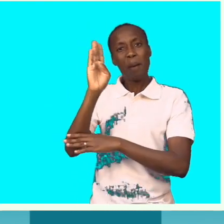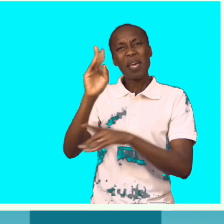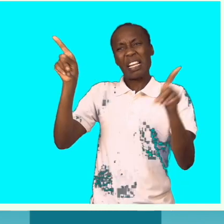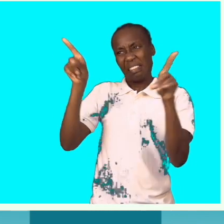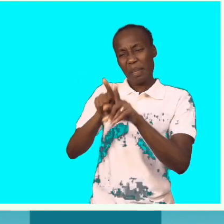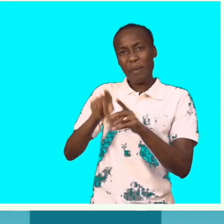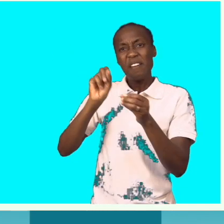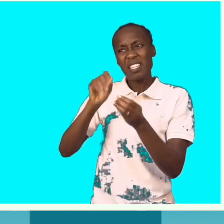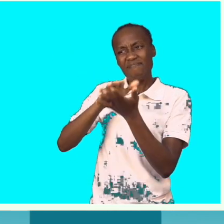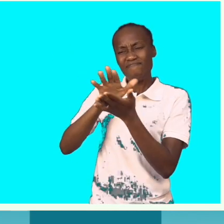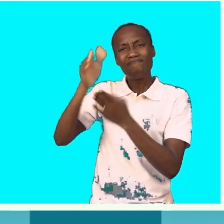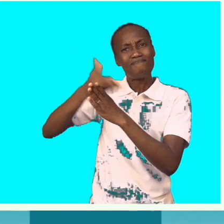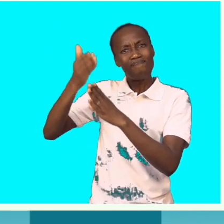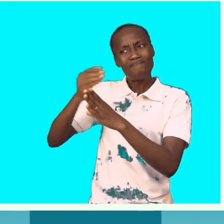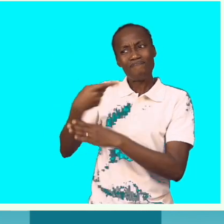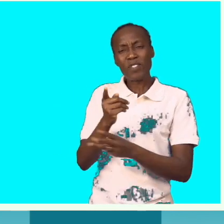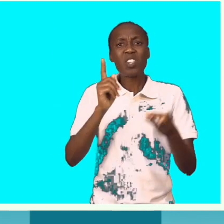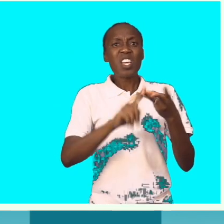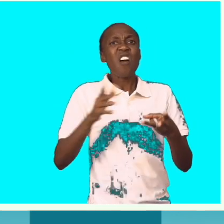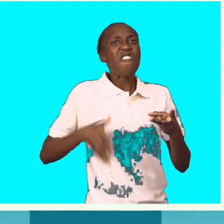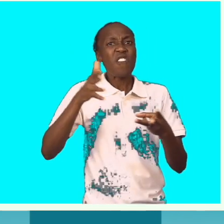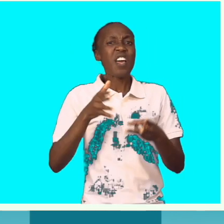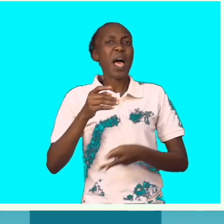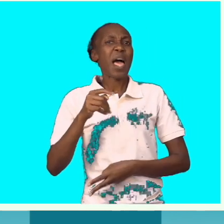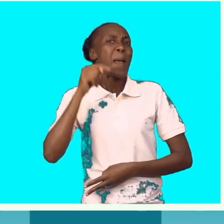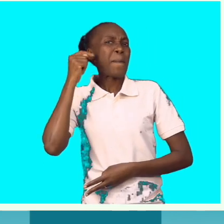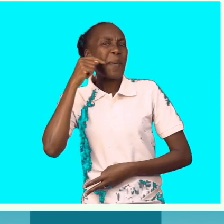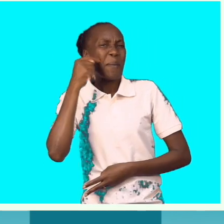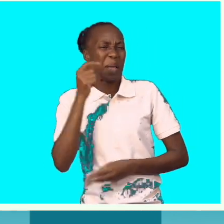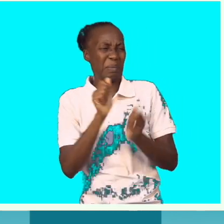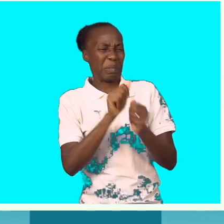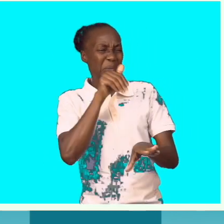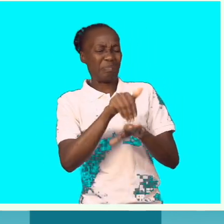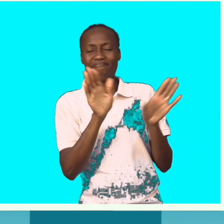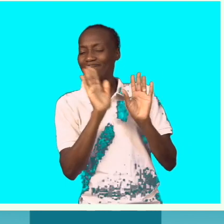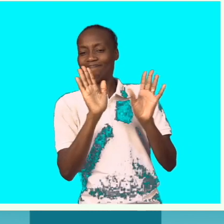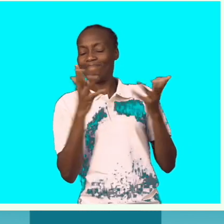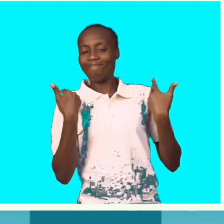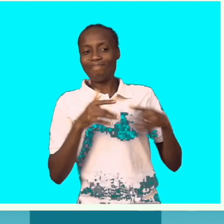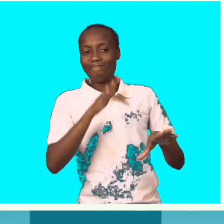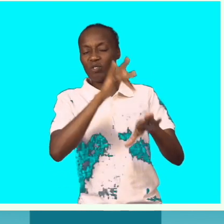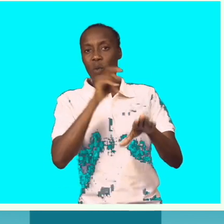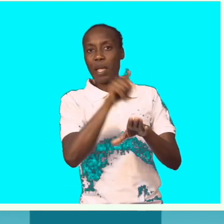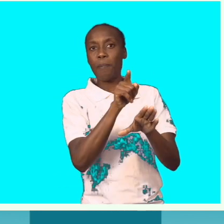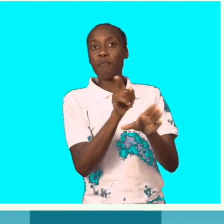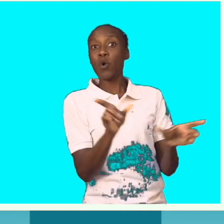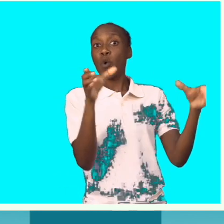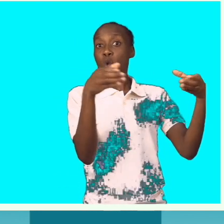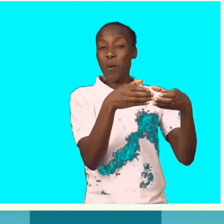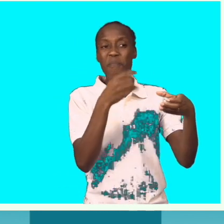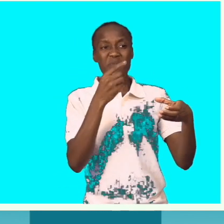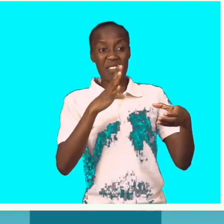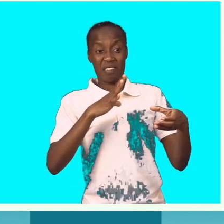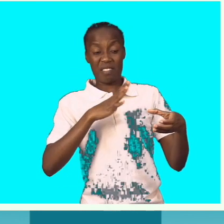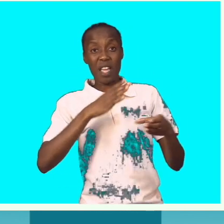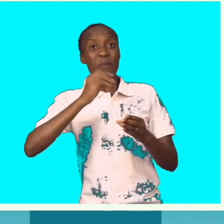aí. Treinei o Faro Vé de Pemba e ida aí. Então, por eu vou andar aí, mas talvez já me arriscaram nessas equipes, sabendo que aqui você só treina